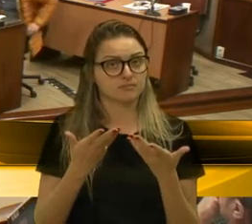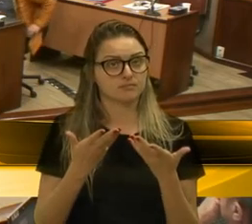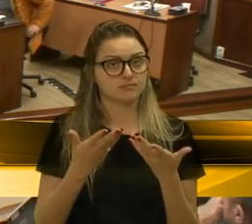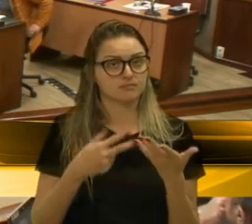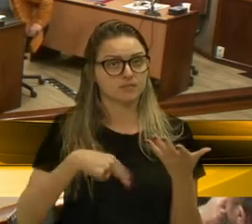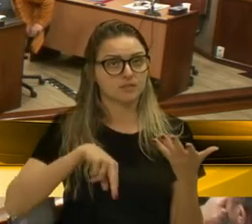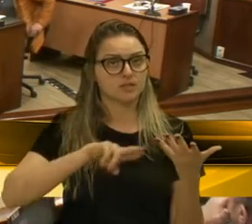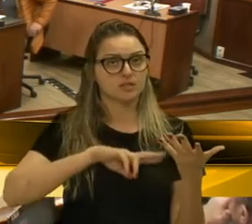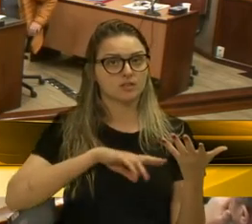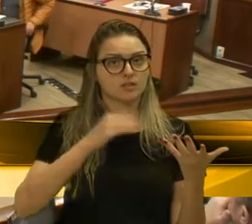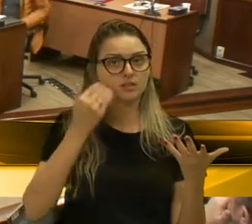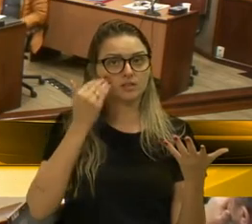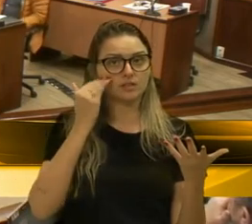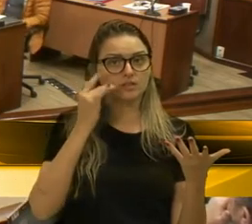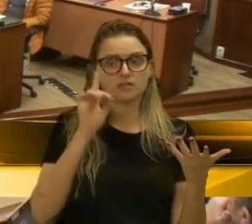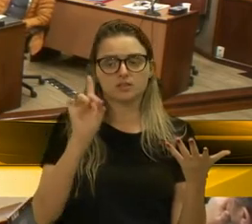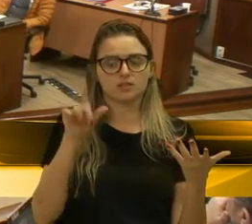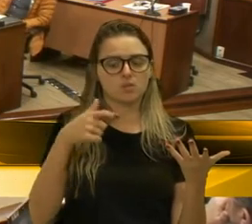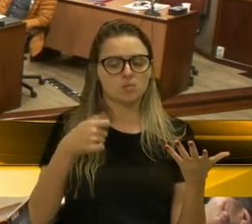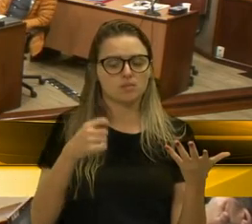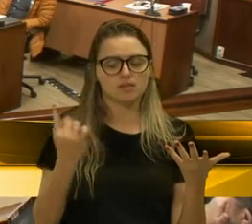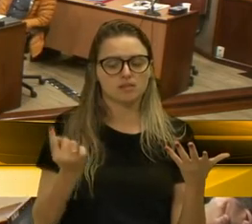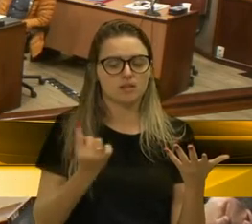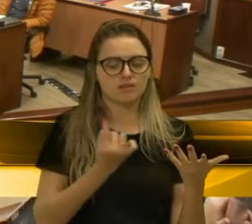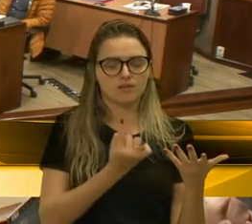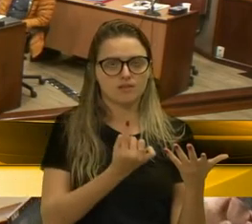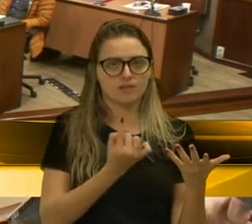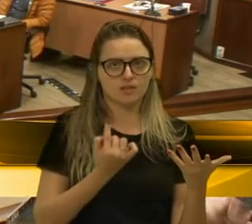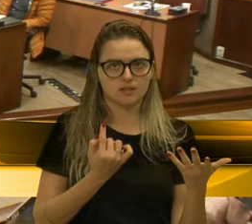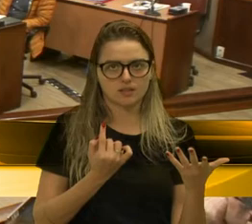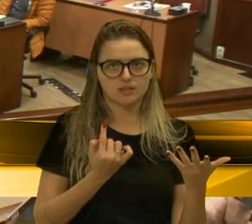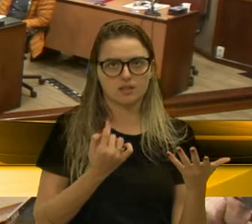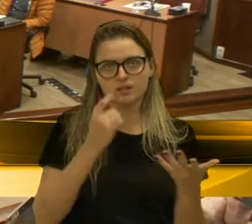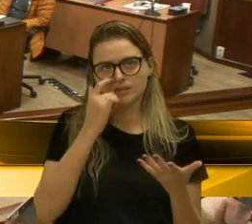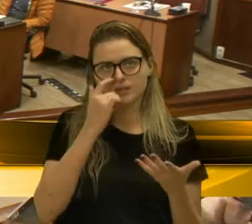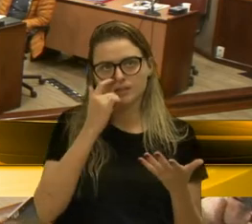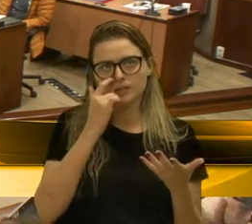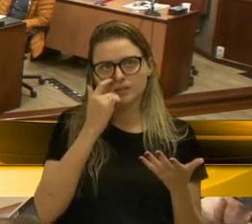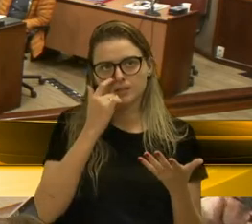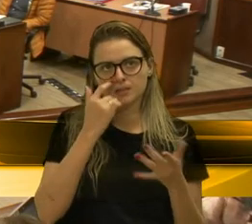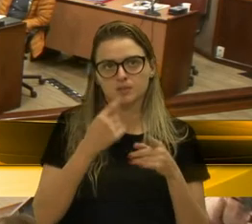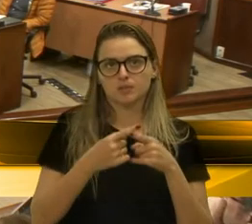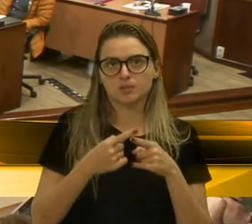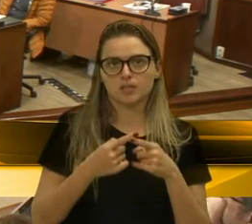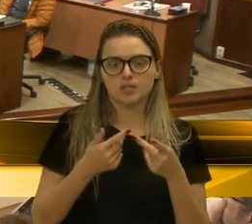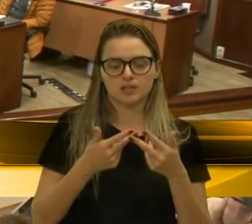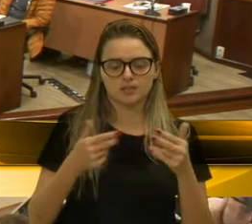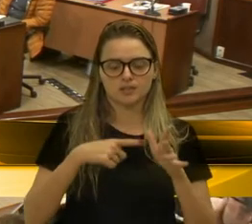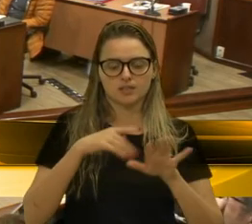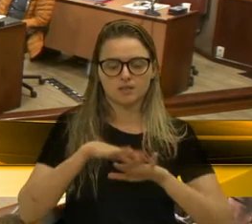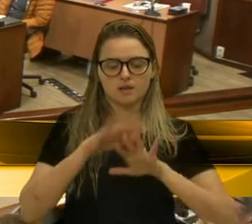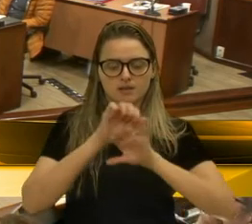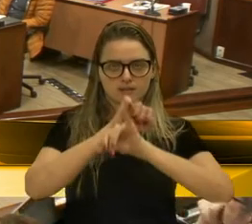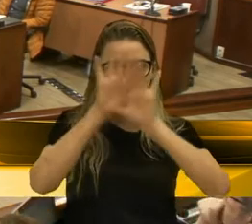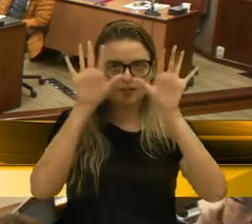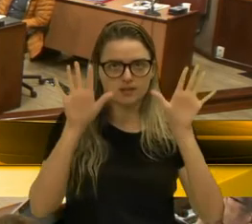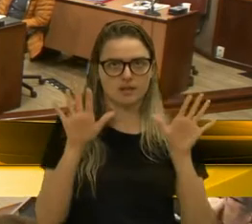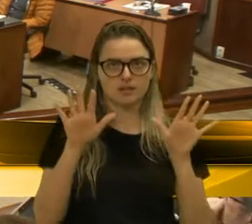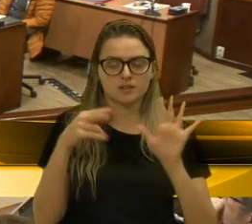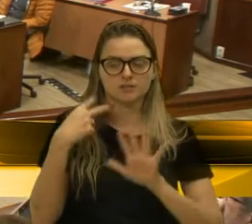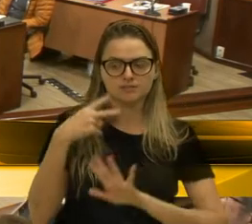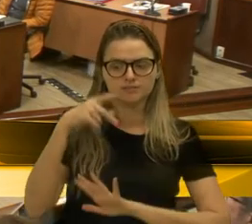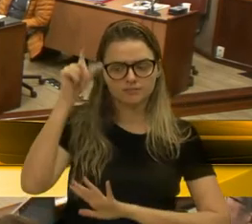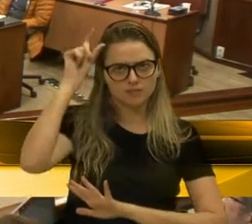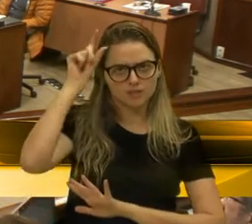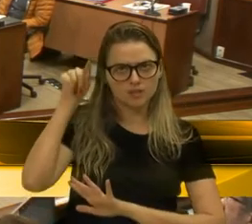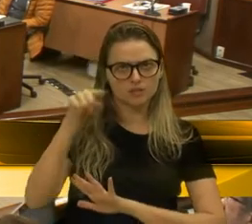nosso entendimento é desnecessário quando as coisas têm mais transparência. Vereador Chico Guerra, quando o